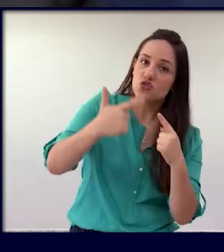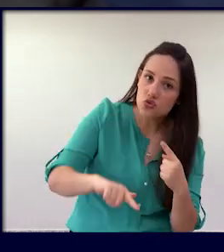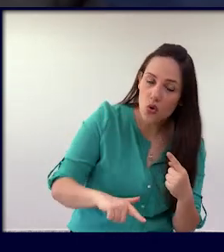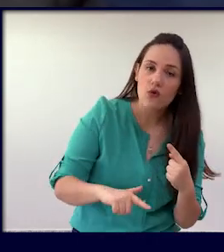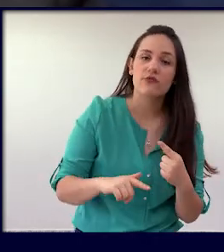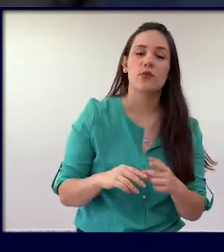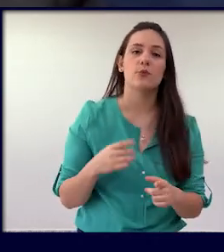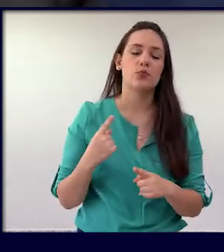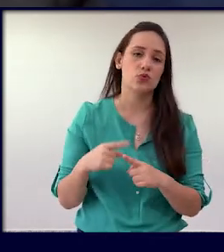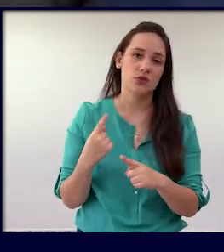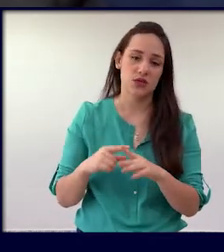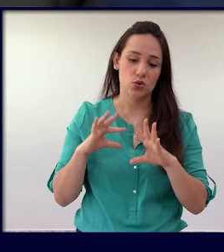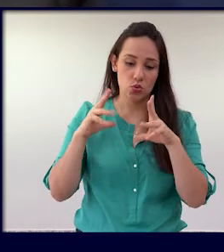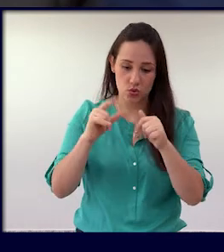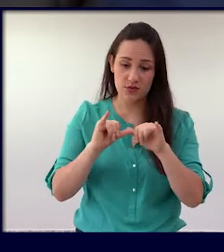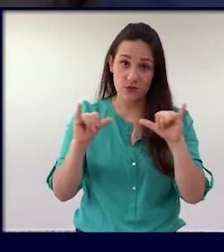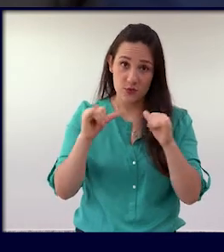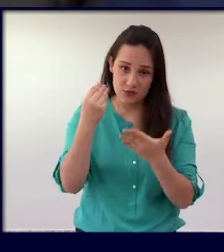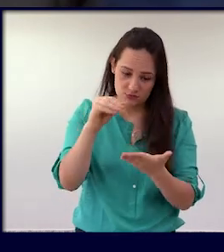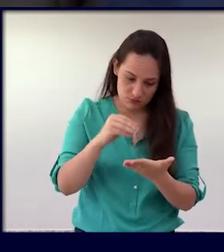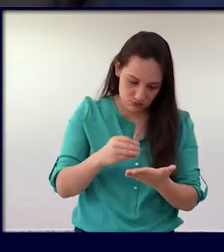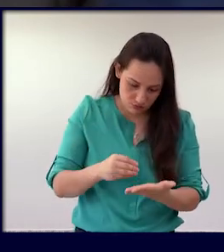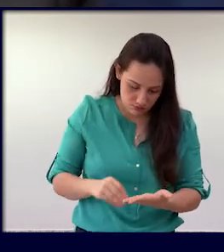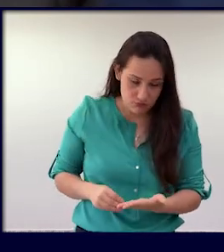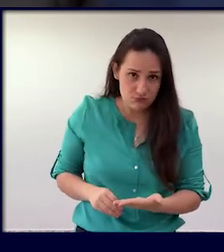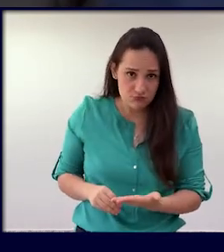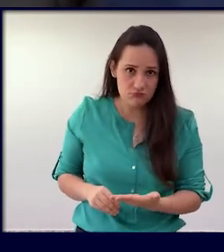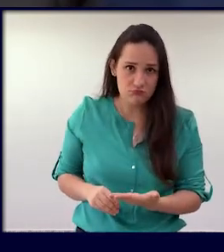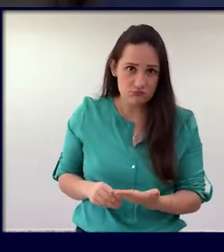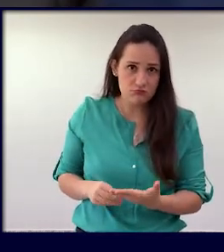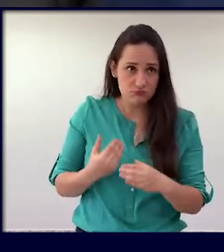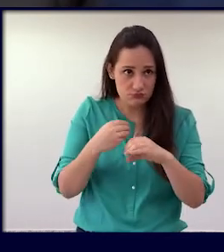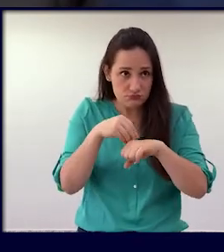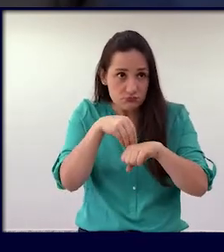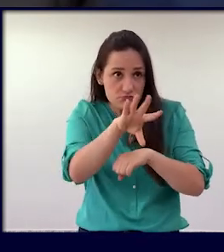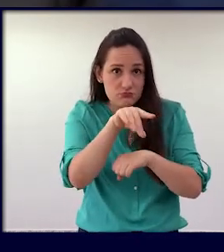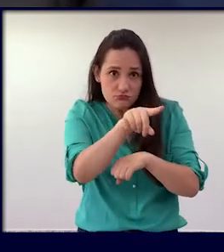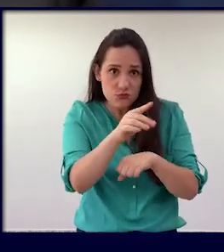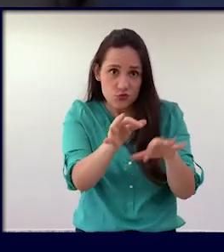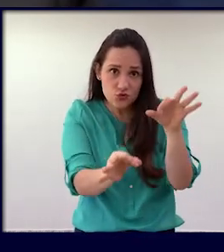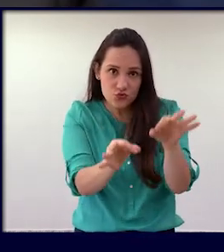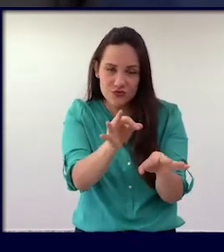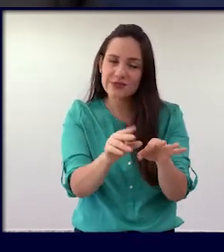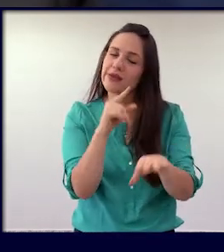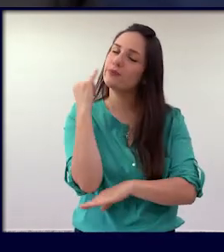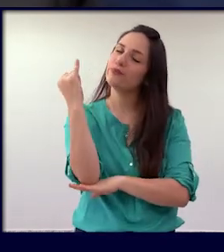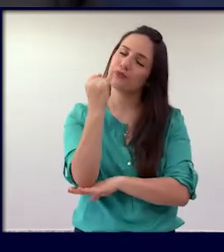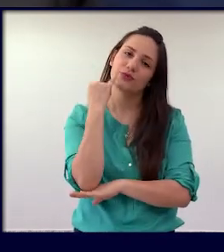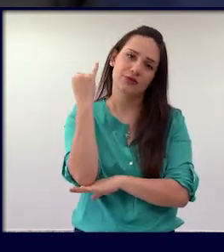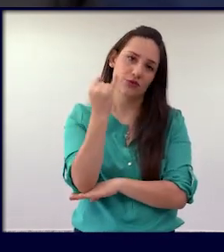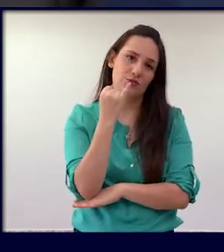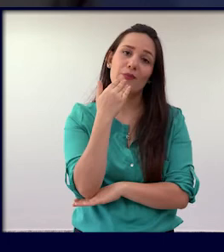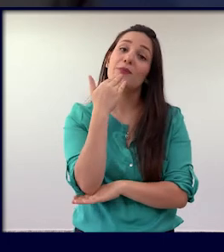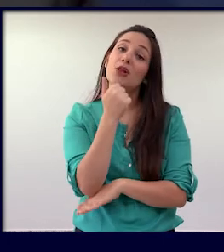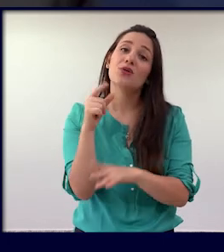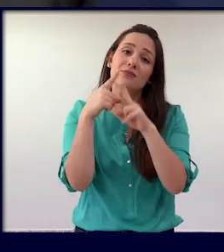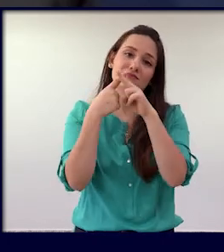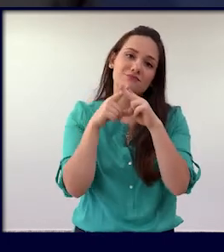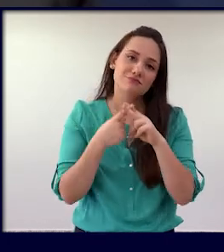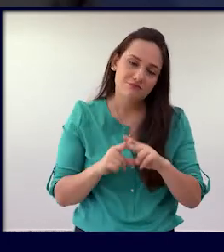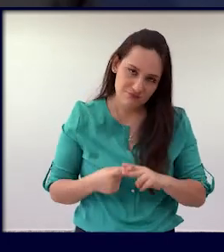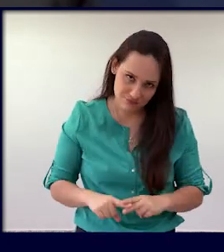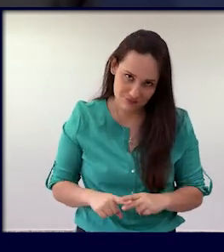disponível para futuras eleições, porque todas essas informações que o mesário repassa para a Justiça Eleitoral, elas são